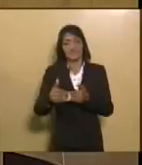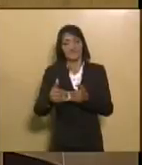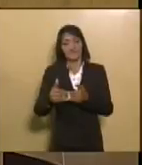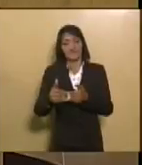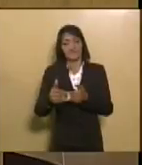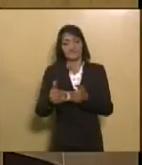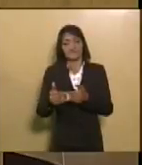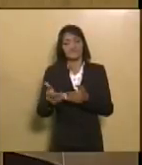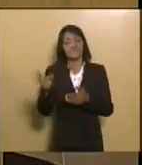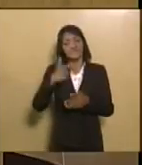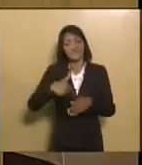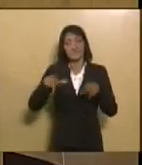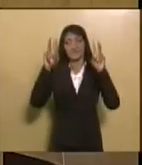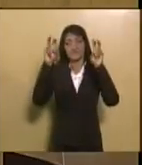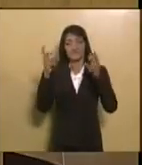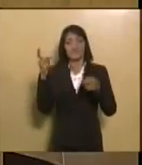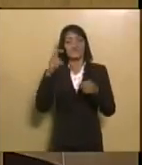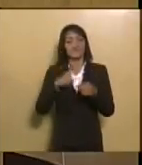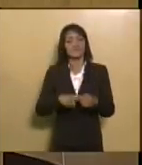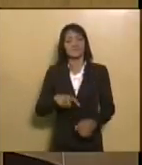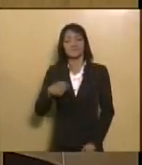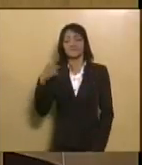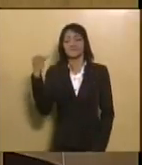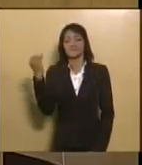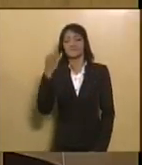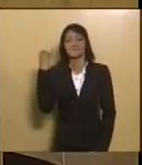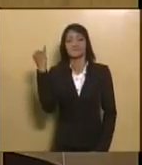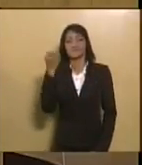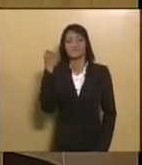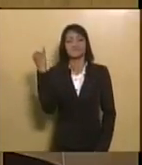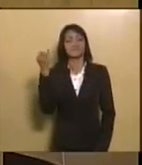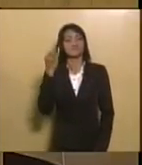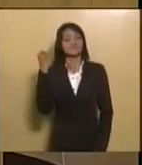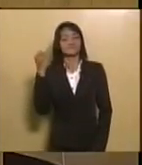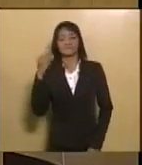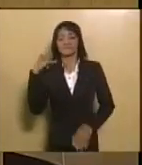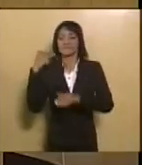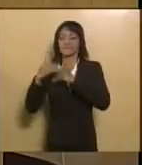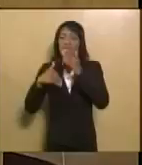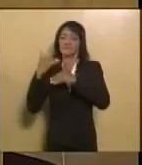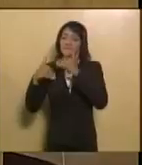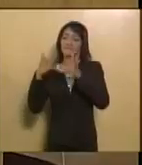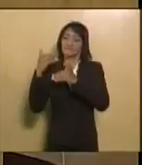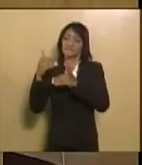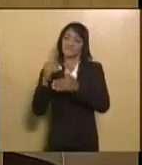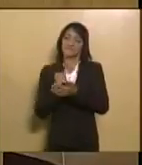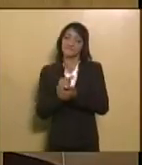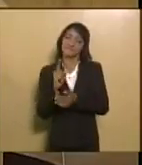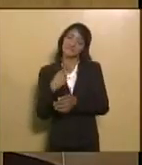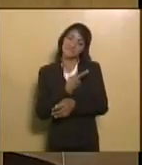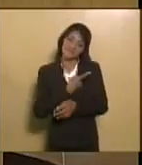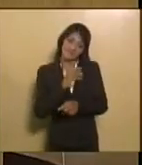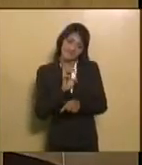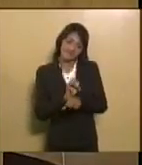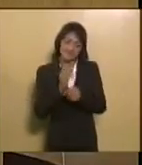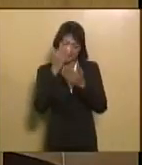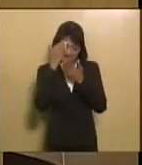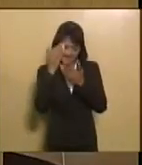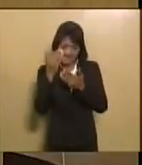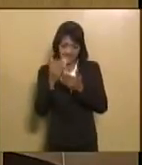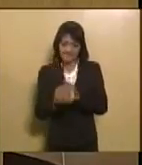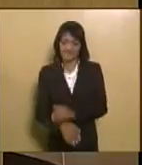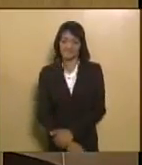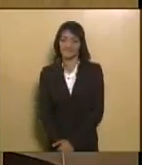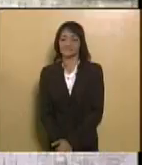tema, que é de grande importância para o desenvolvimento do nosso estado. Obrigado, senhor